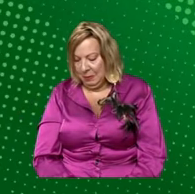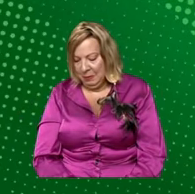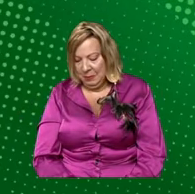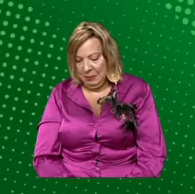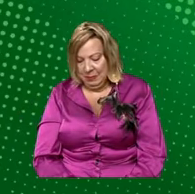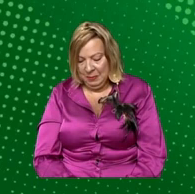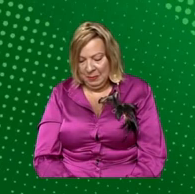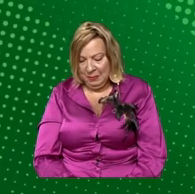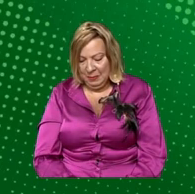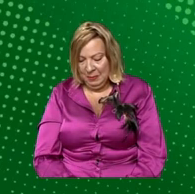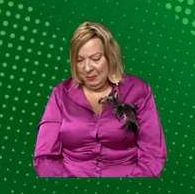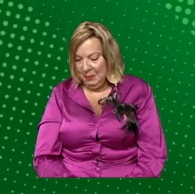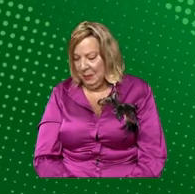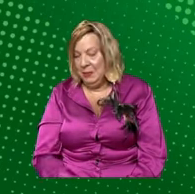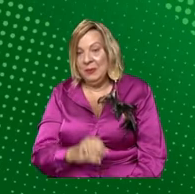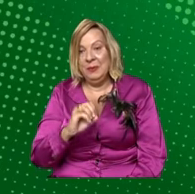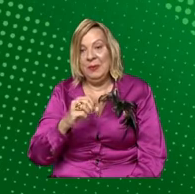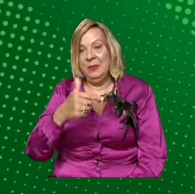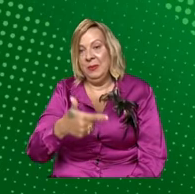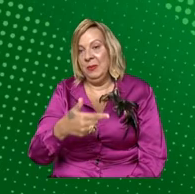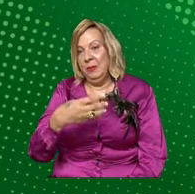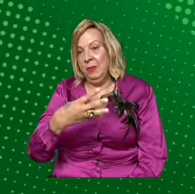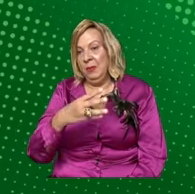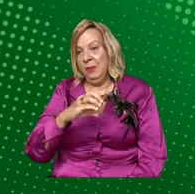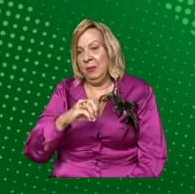o título